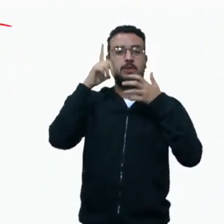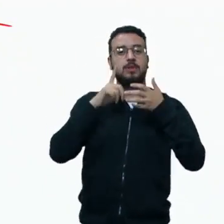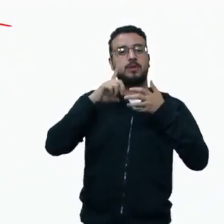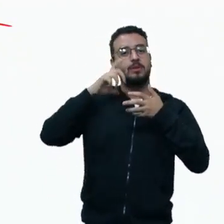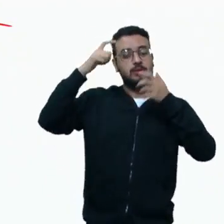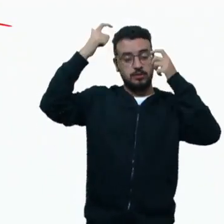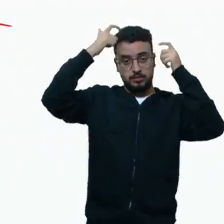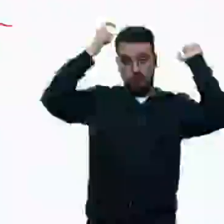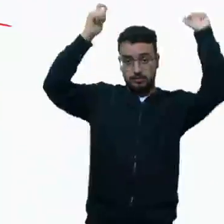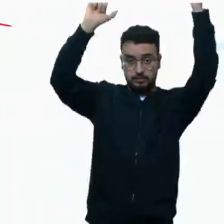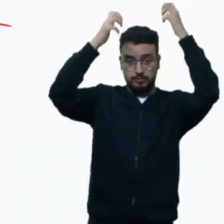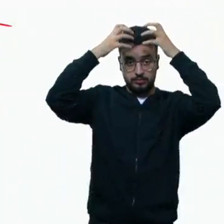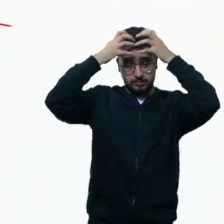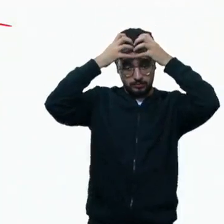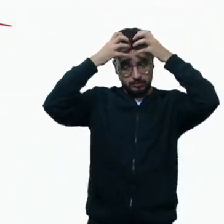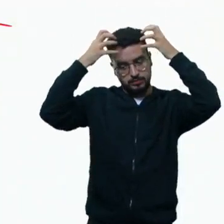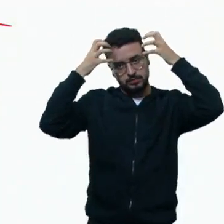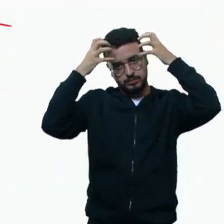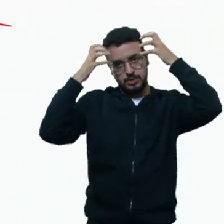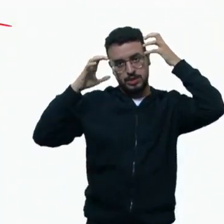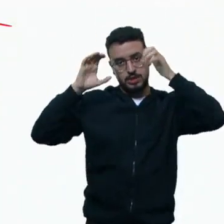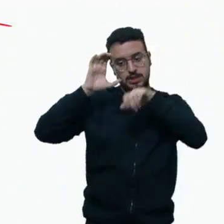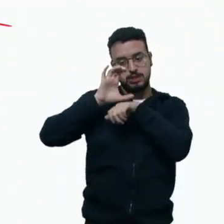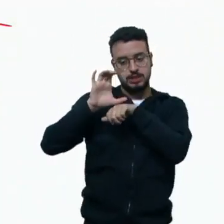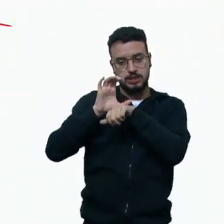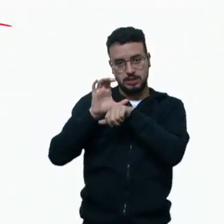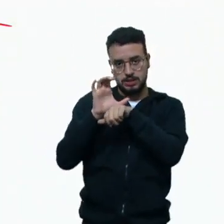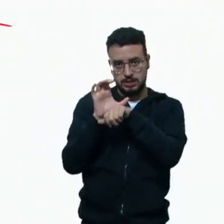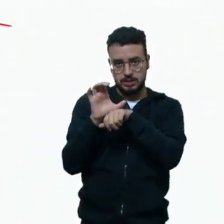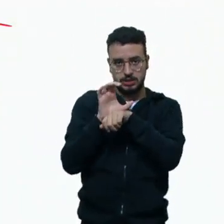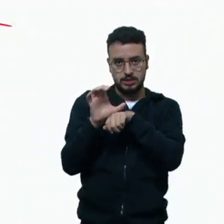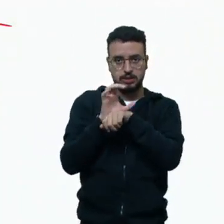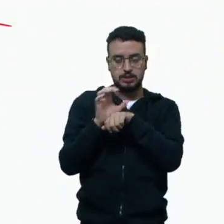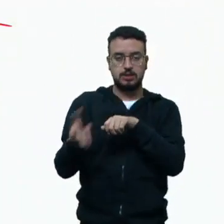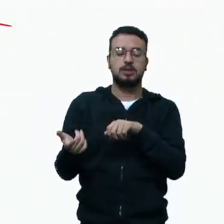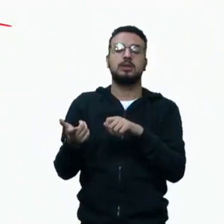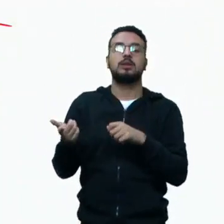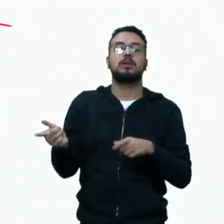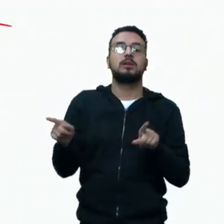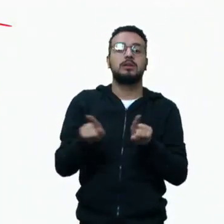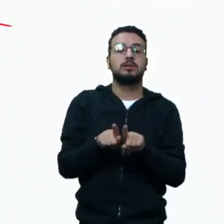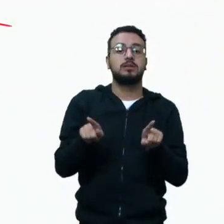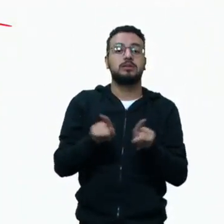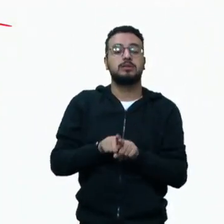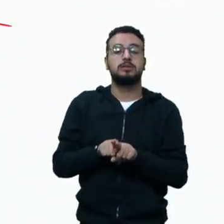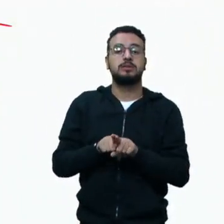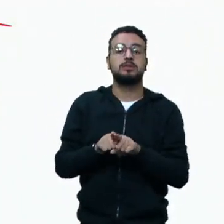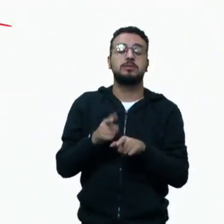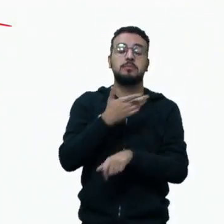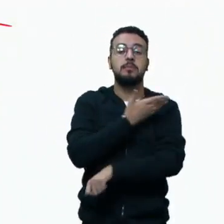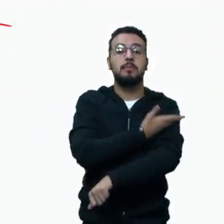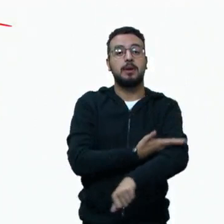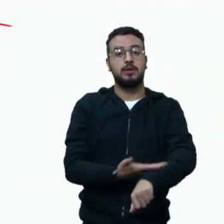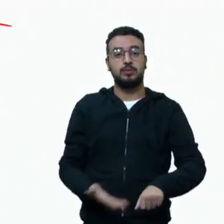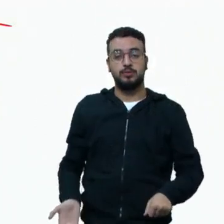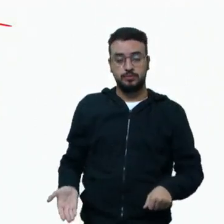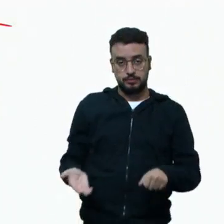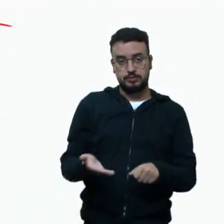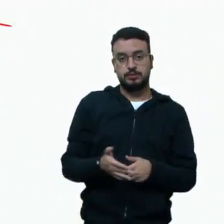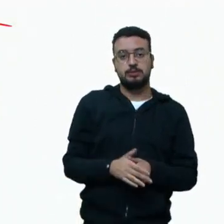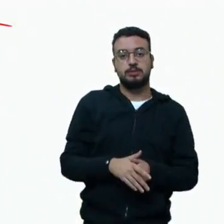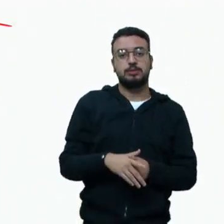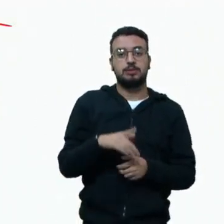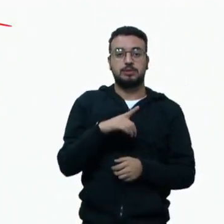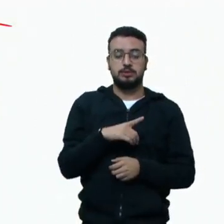que ela é composta por corpos celulares e fibras sem bainhas, no caso, e substância branca, constituída